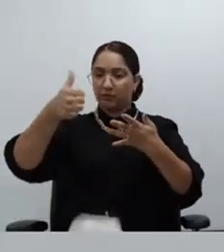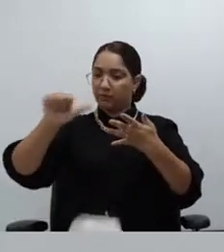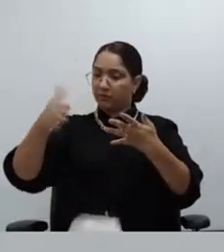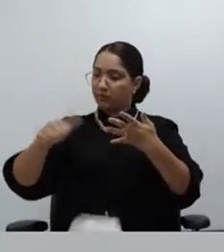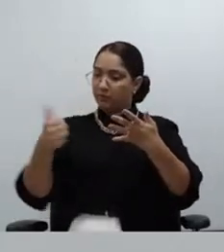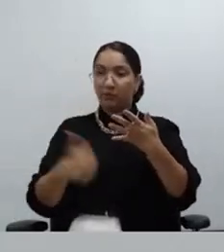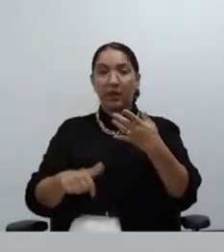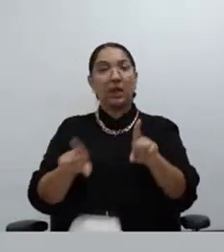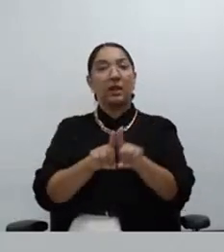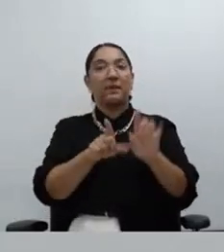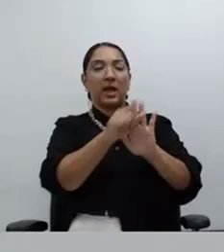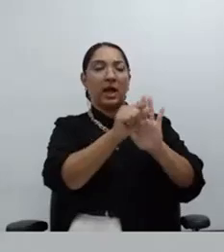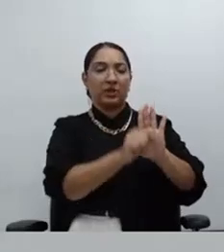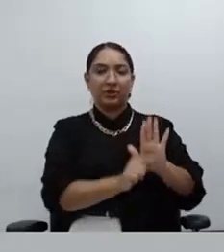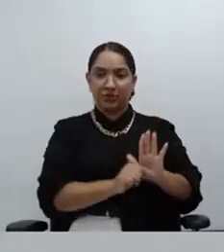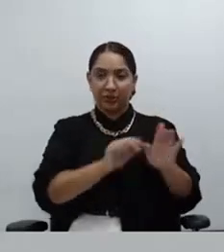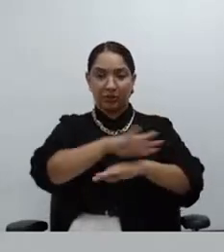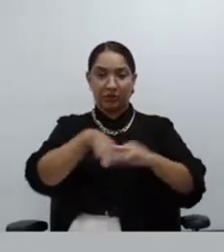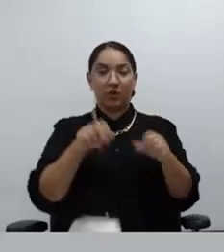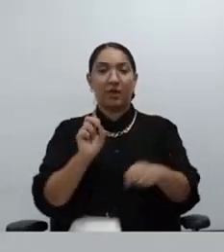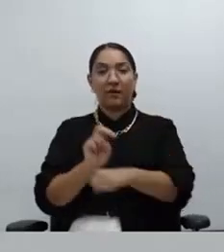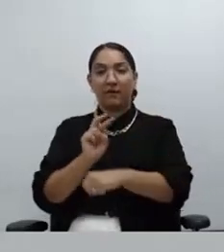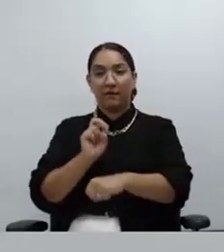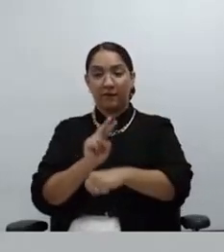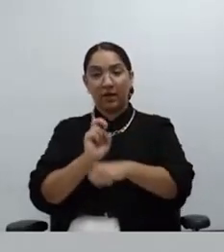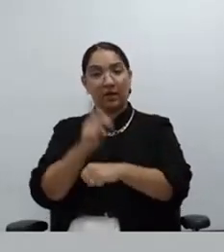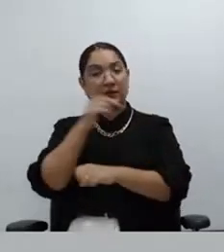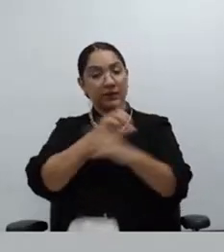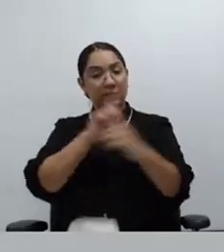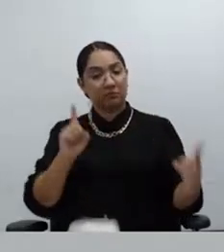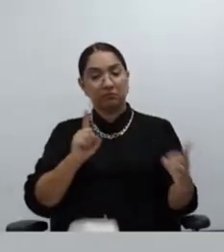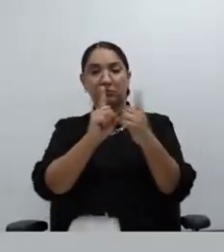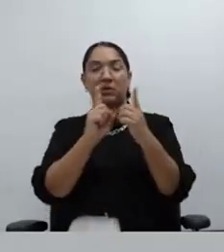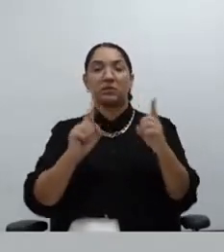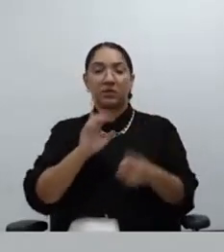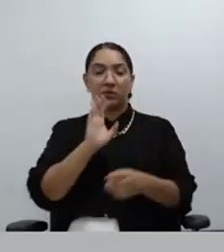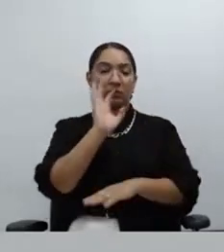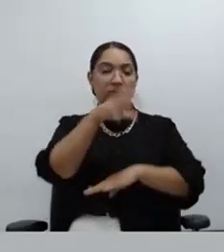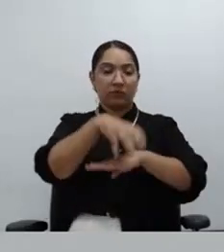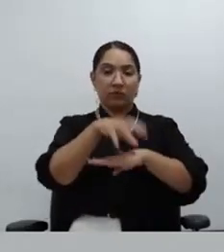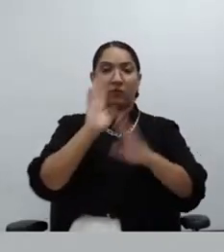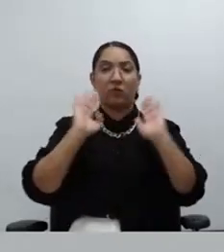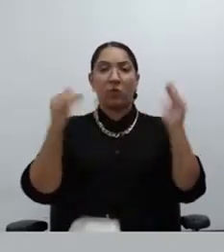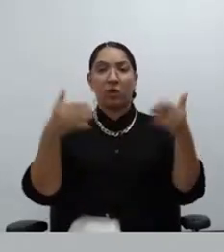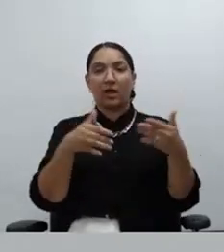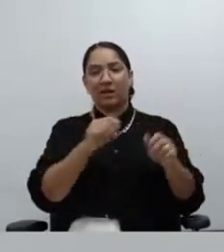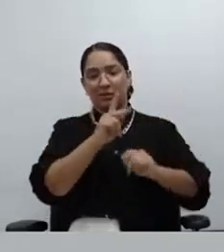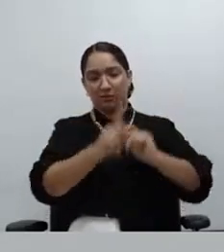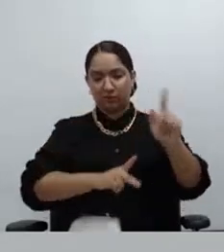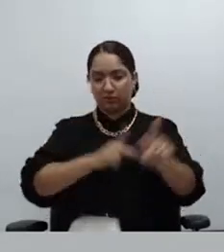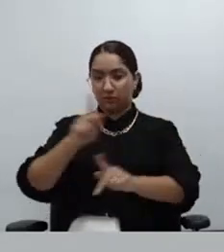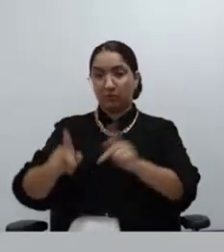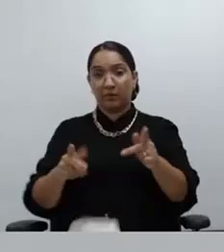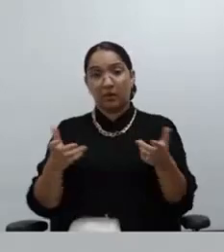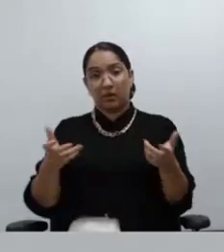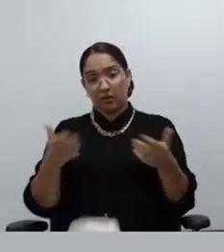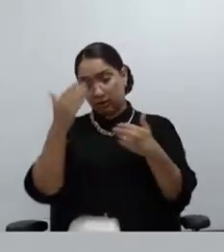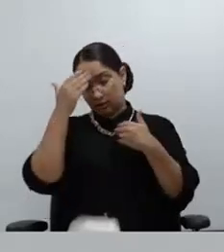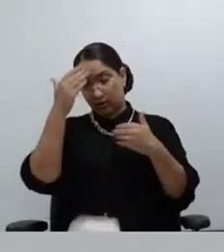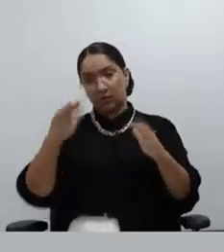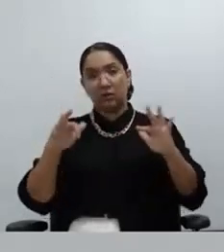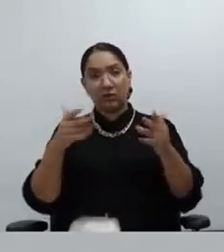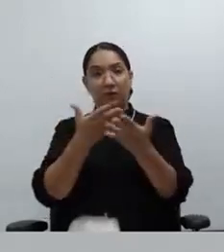das agendas das vagas de atendimento especializado ao público em todas as unidades da Defensoria Pública. Eu queria aqui agradecer às unidades